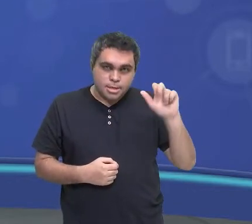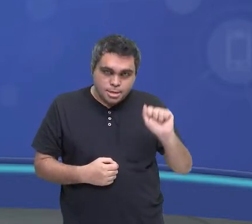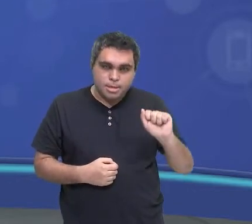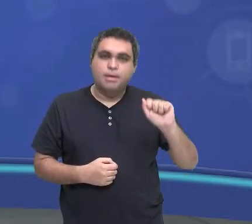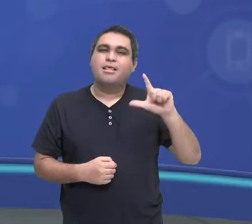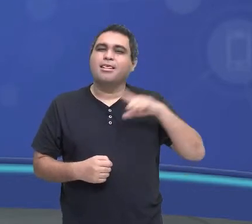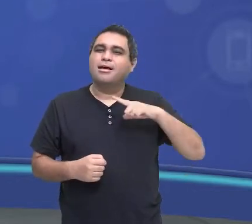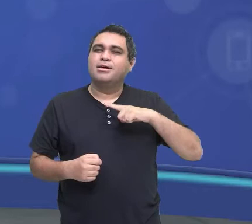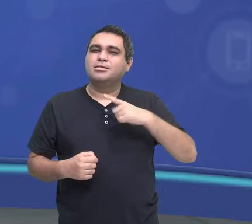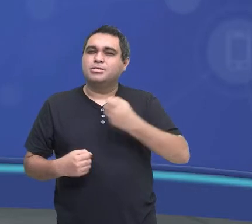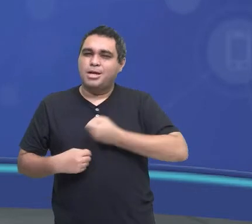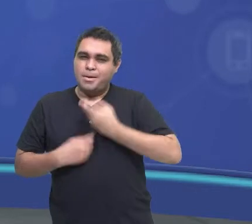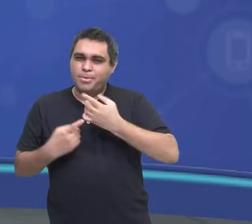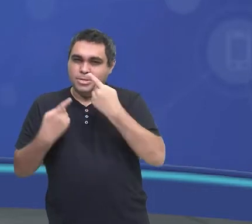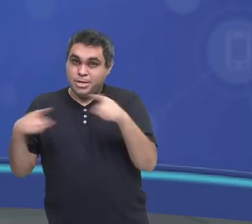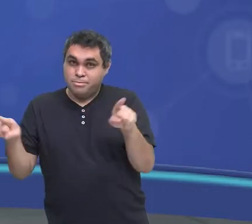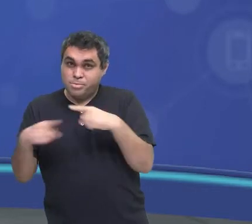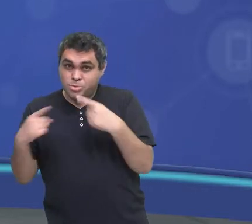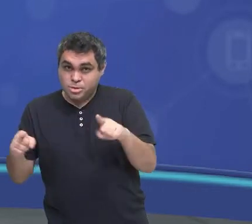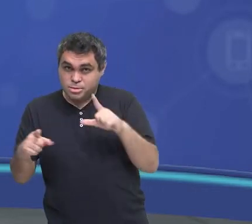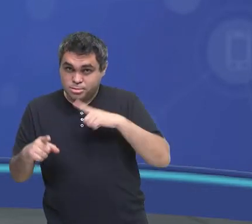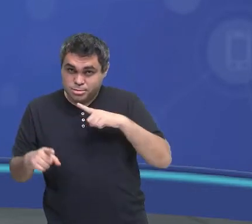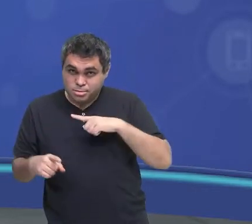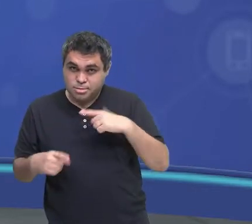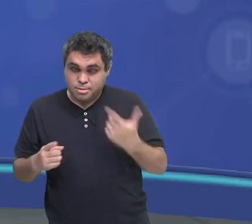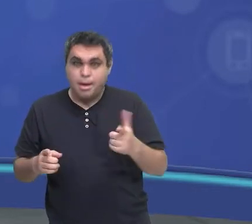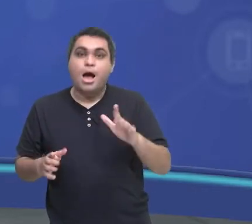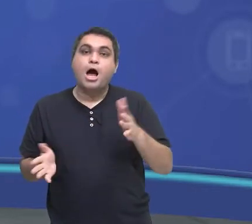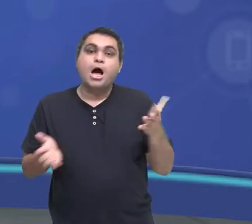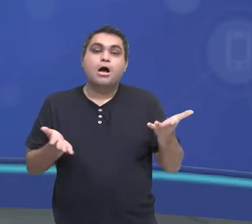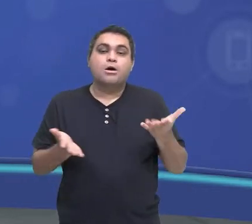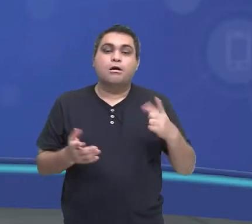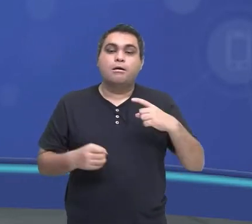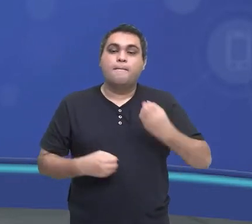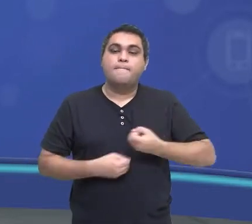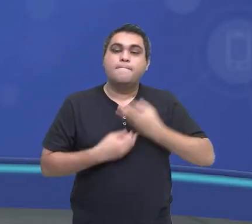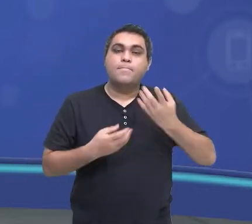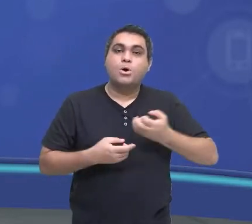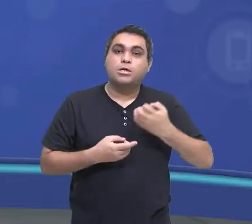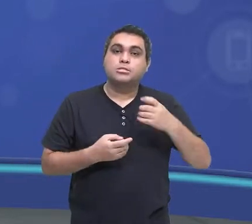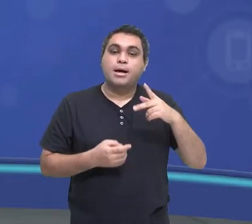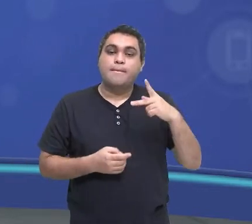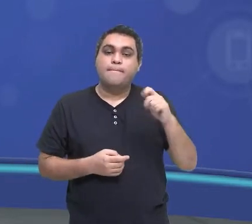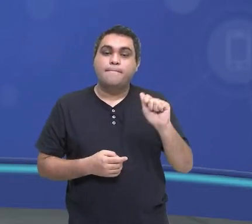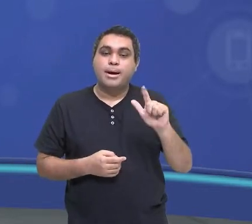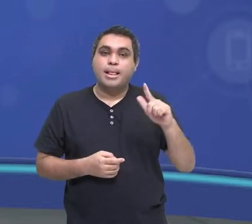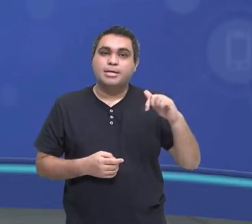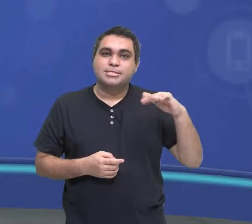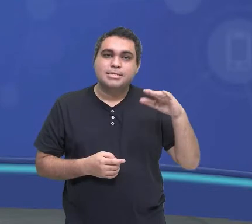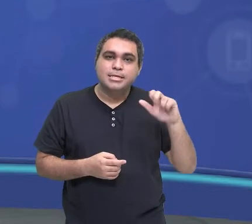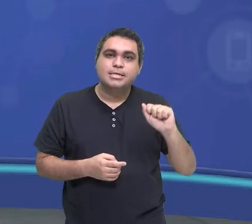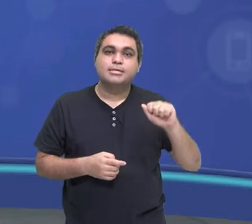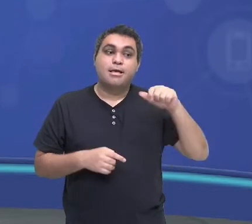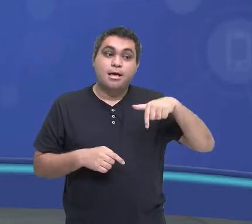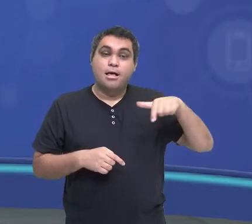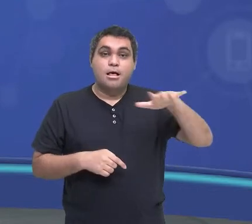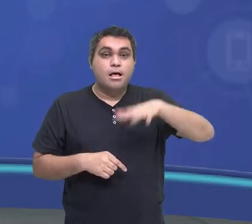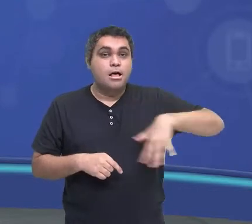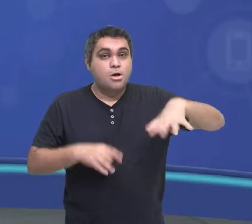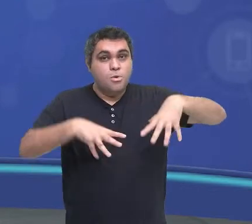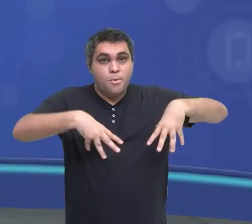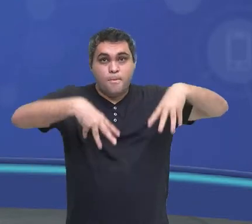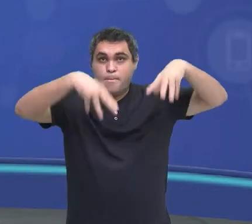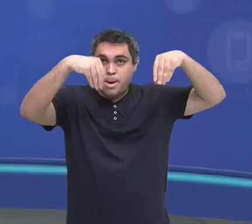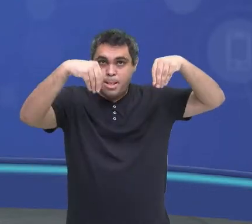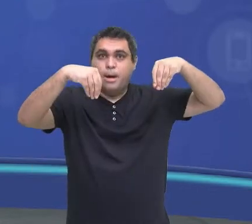trazer essas poesias, né? Elas vão ser apresentadas ali nos salões do palácio e tudo mais, tem suas características